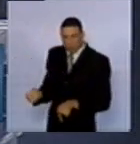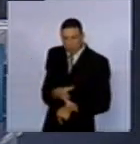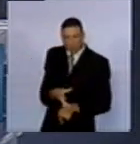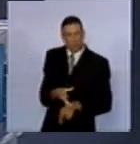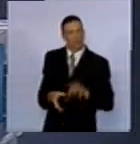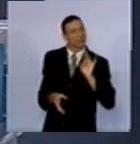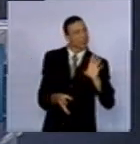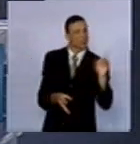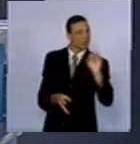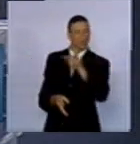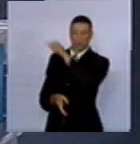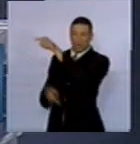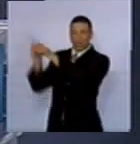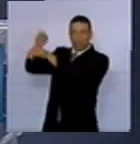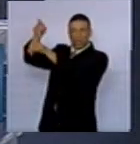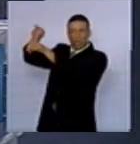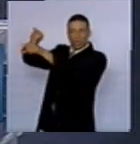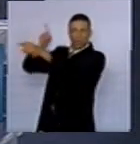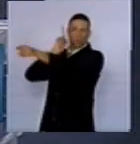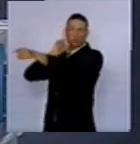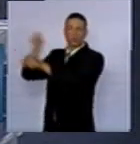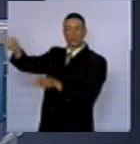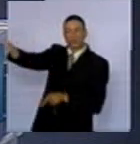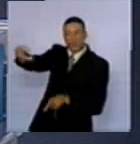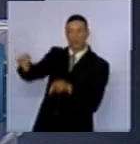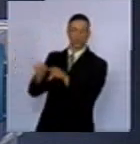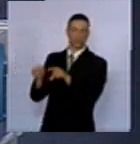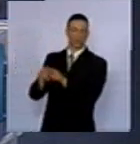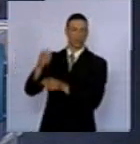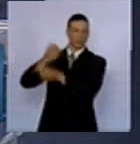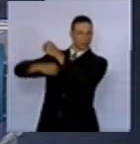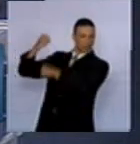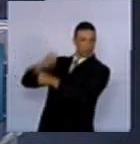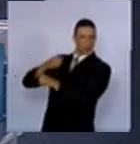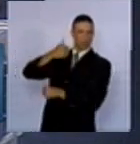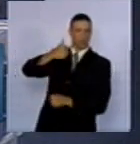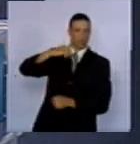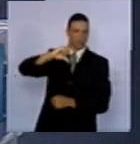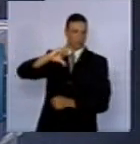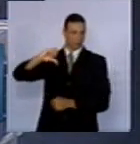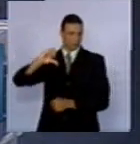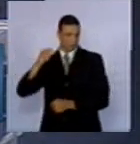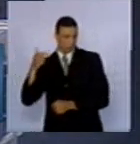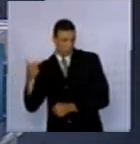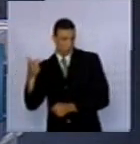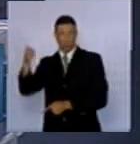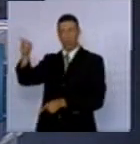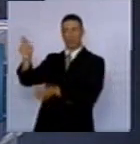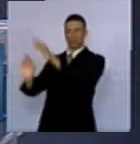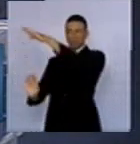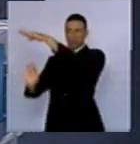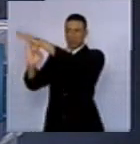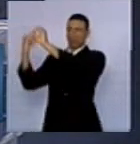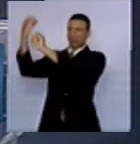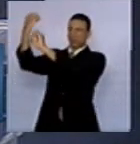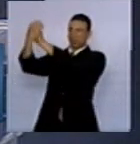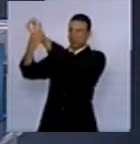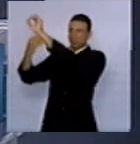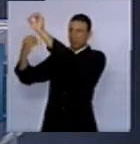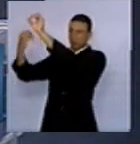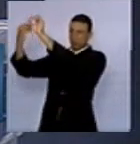Estados Unidos Por exemplo existe desde 2002 a obrigação de carregamento por parte das operadora de satélite